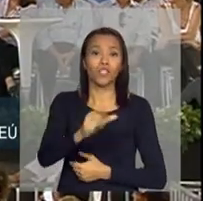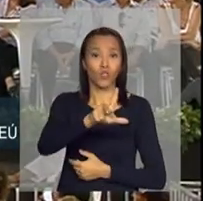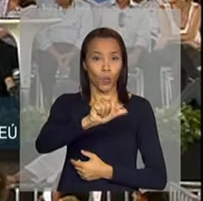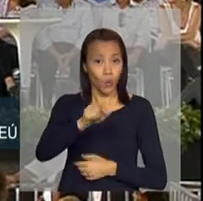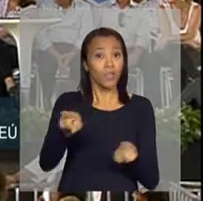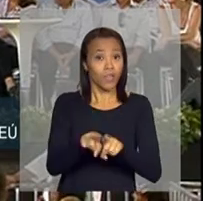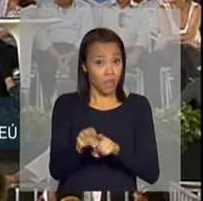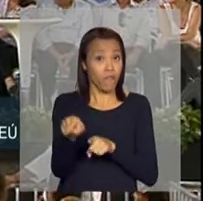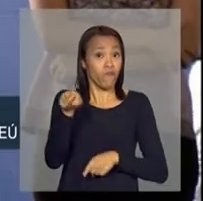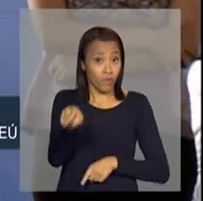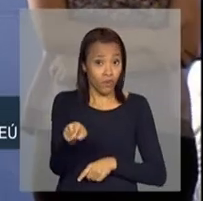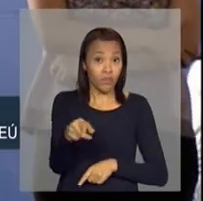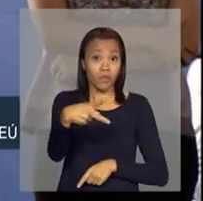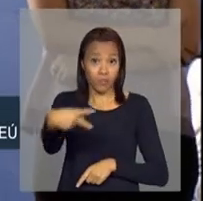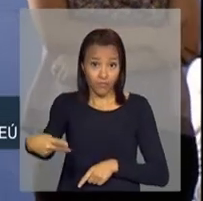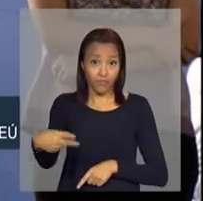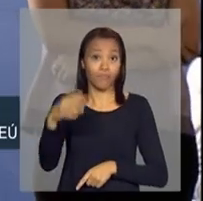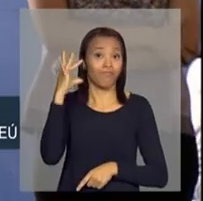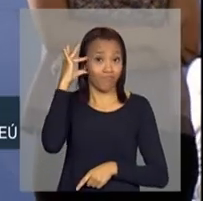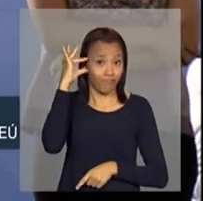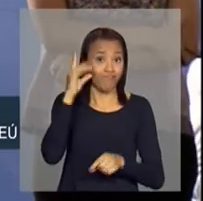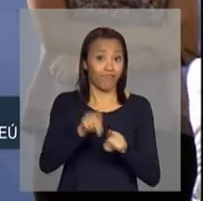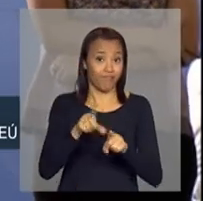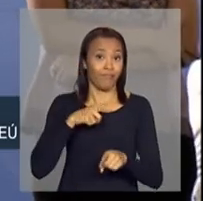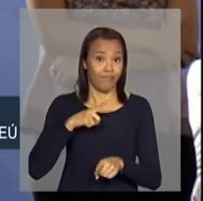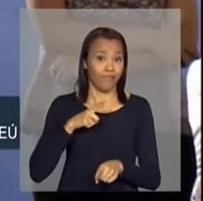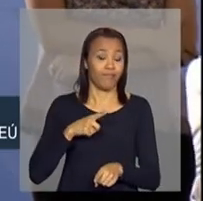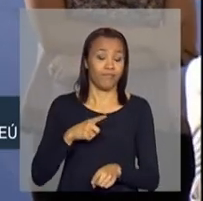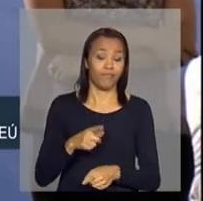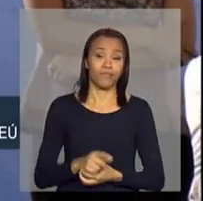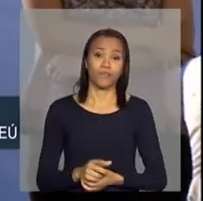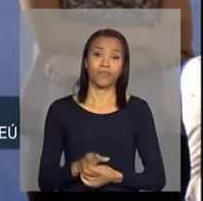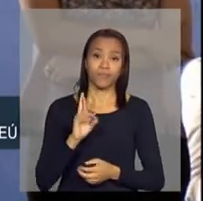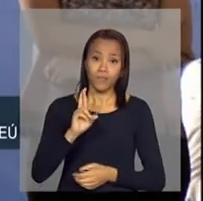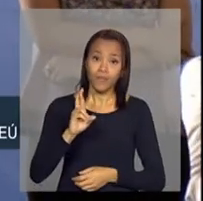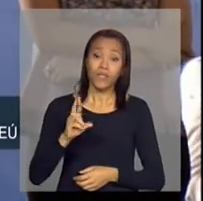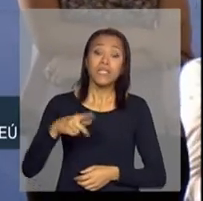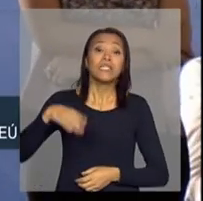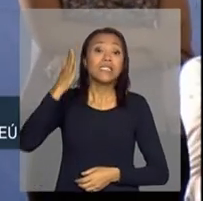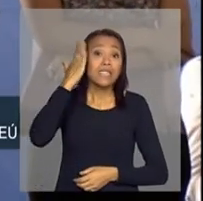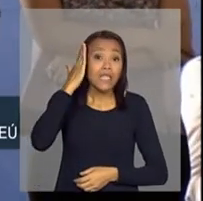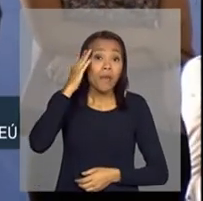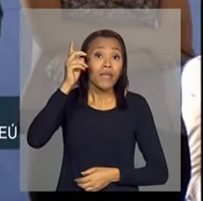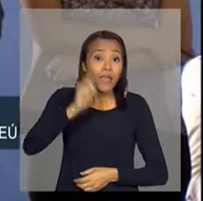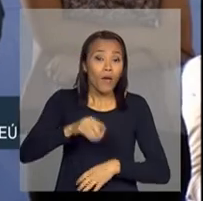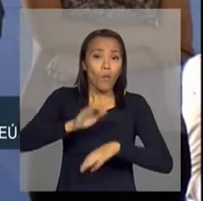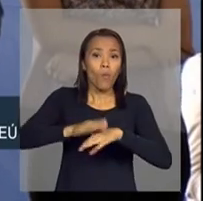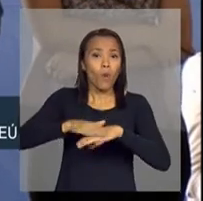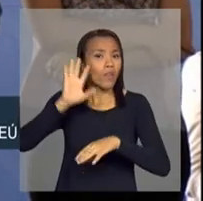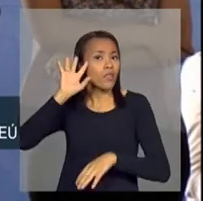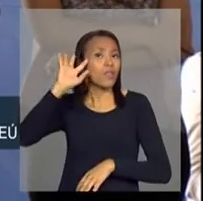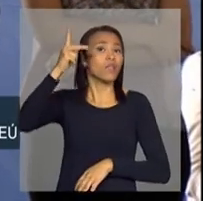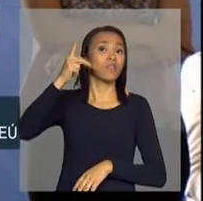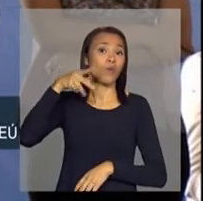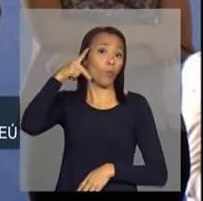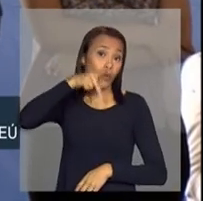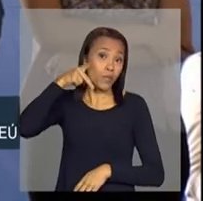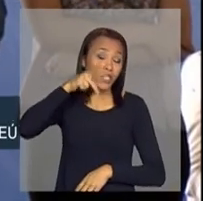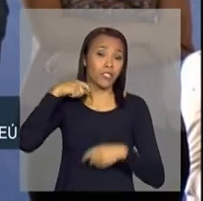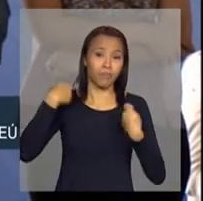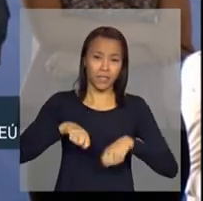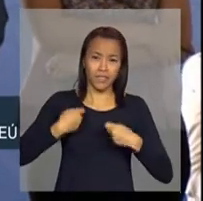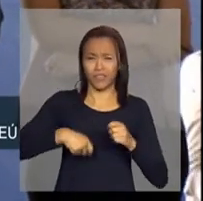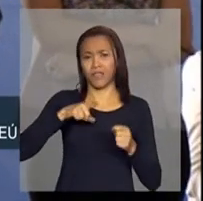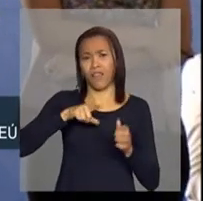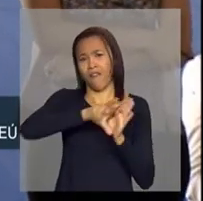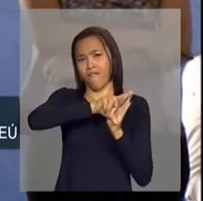povo. E as organizações sociais do campo entendem que, por ser uma decisão política, é importante implementar um conjunto